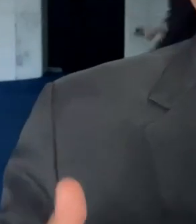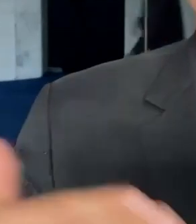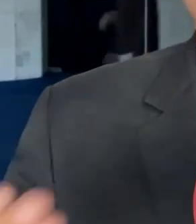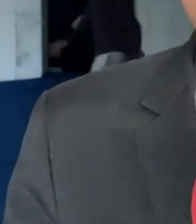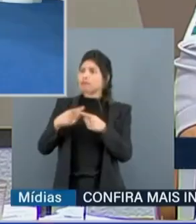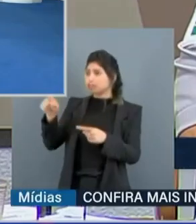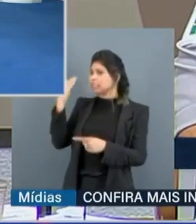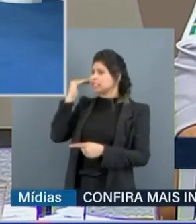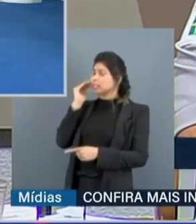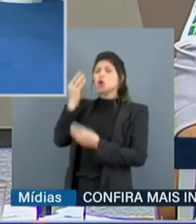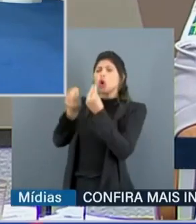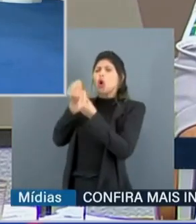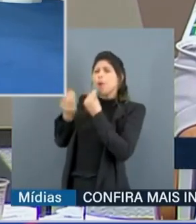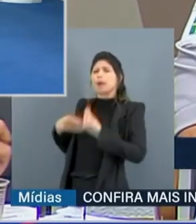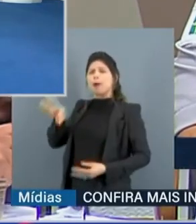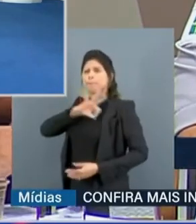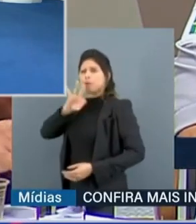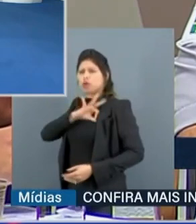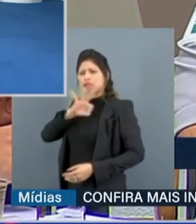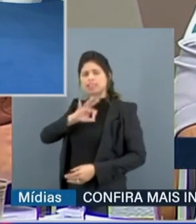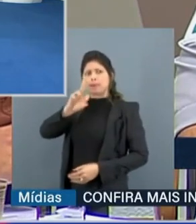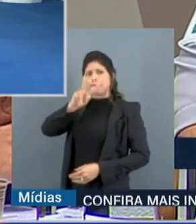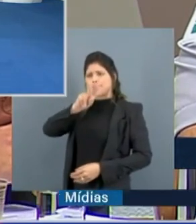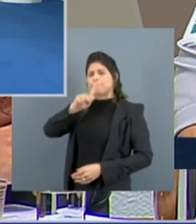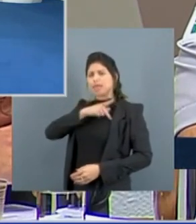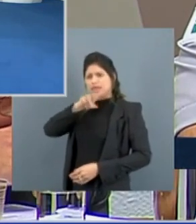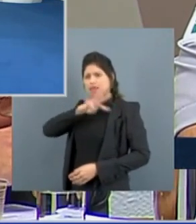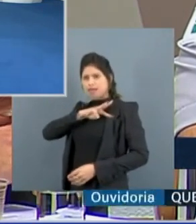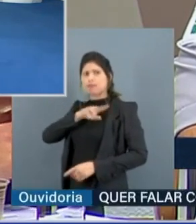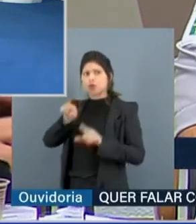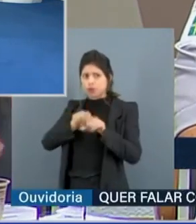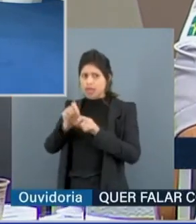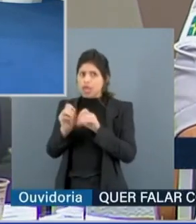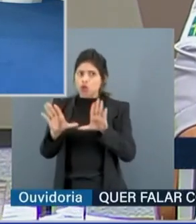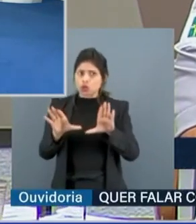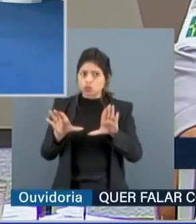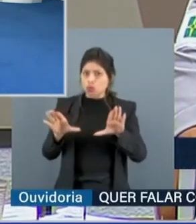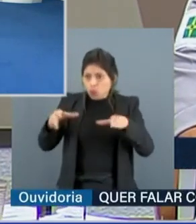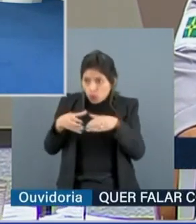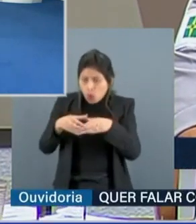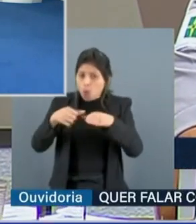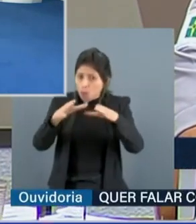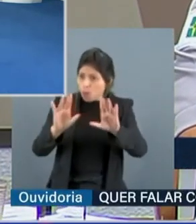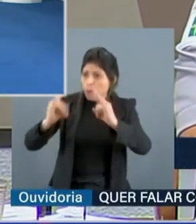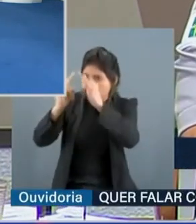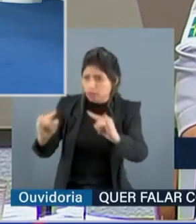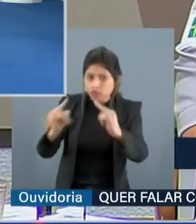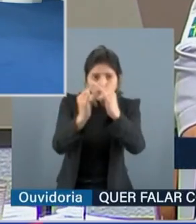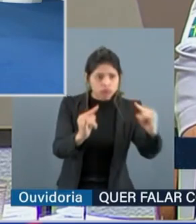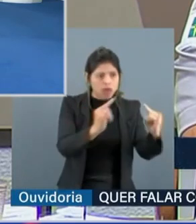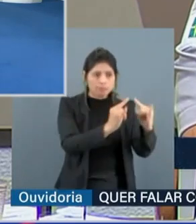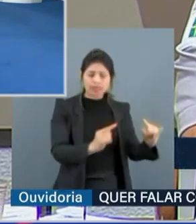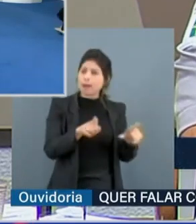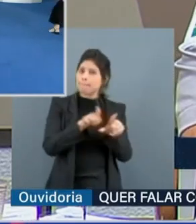longa e importante oitiva de Jean lauandi Júnior que atuou ali nas Forças Armadas que tinha